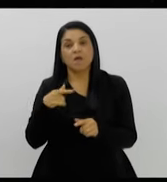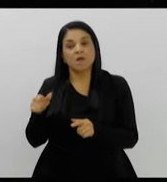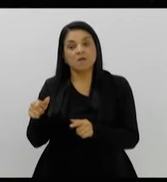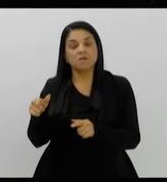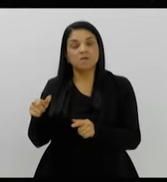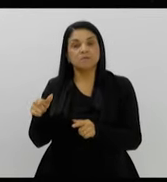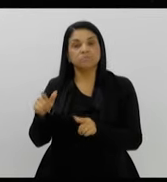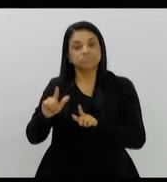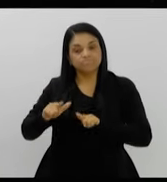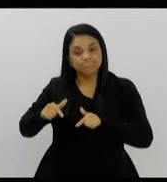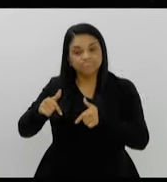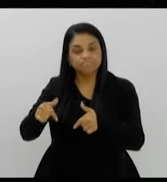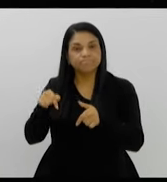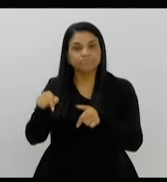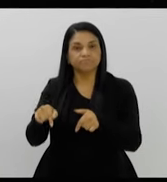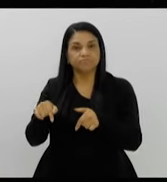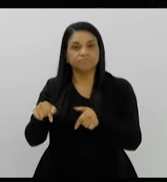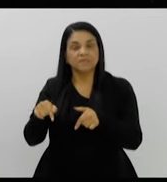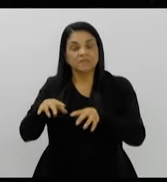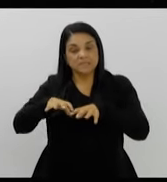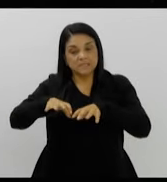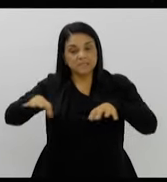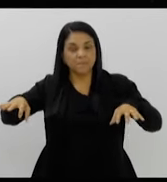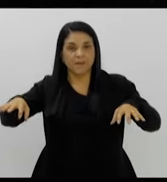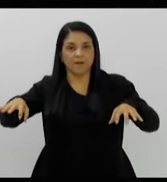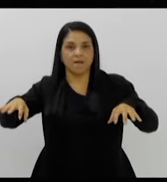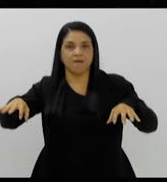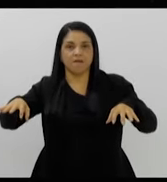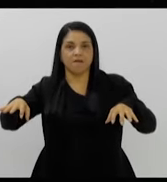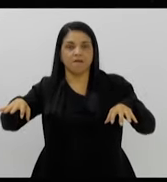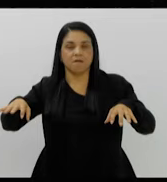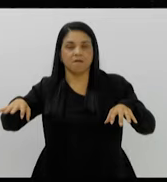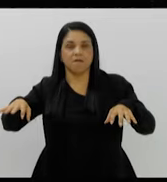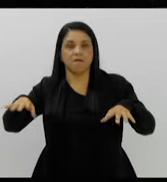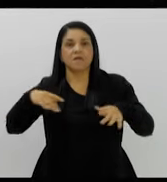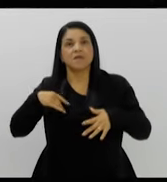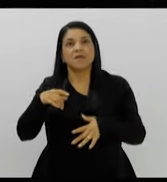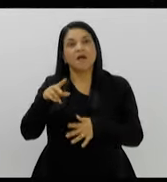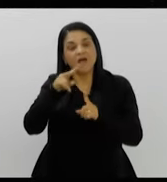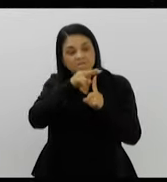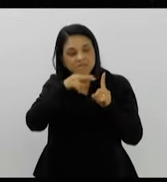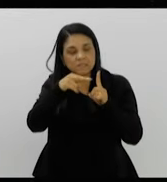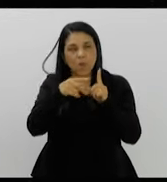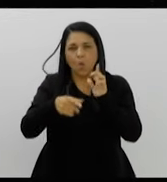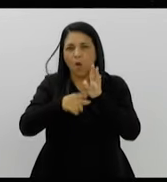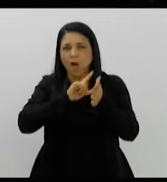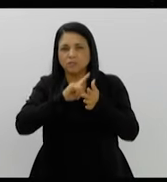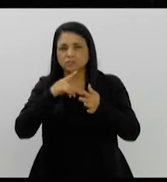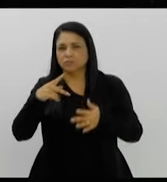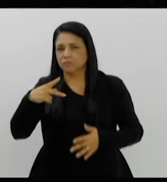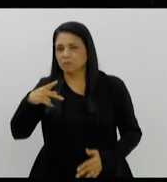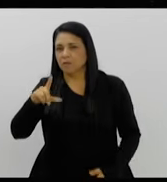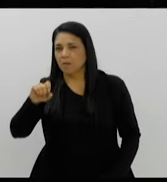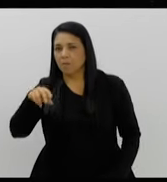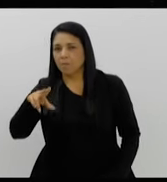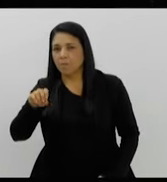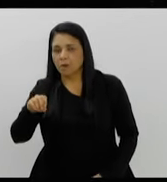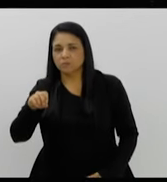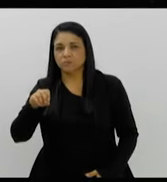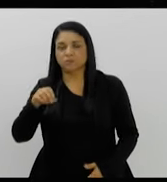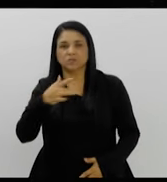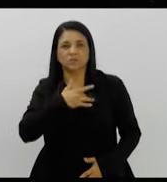de separar o joio do trigo porque antes a gente tinha uma visão plano de saúde tá tudo ruim e não é verdade a